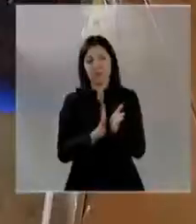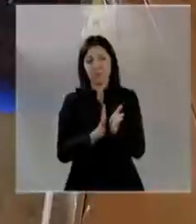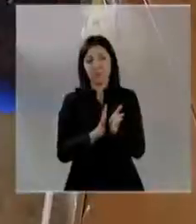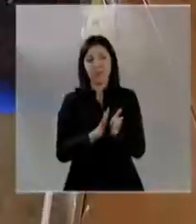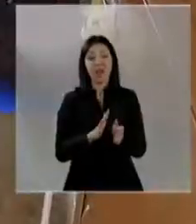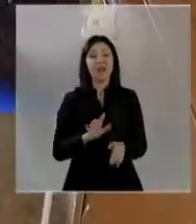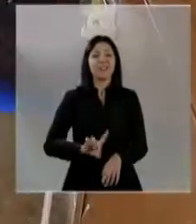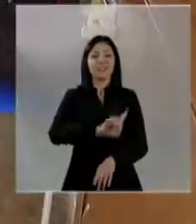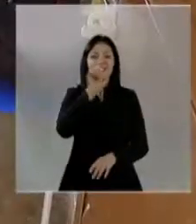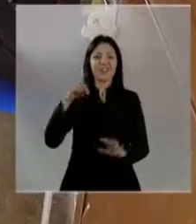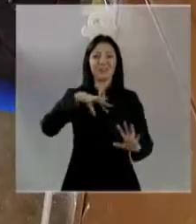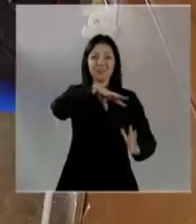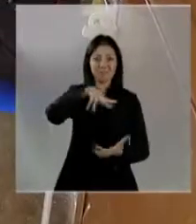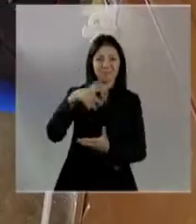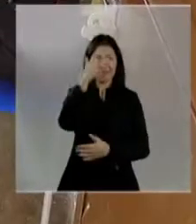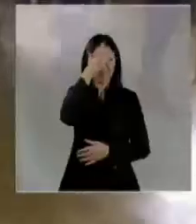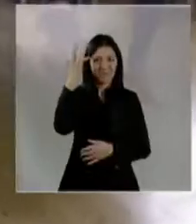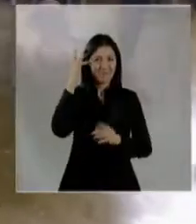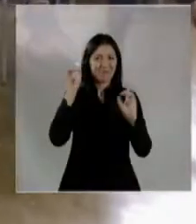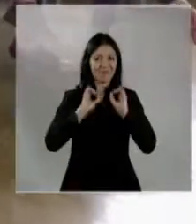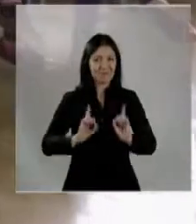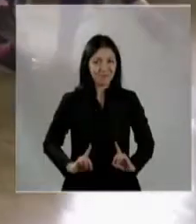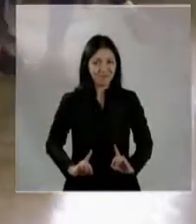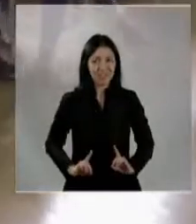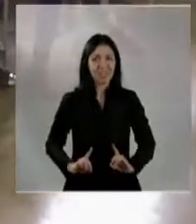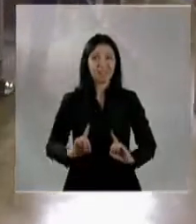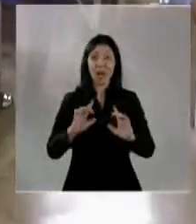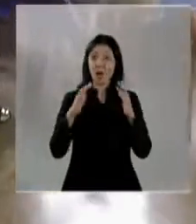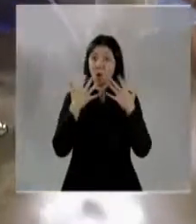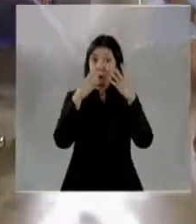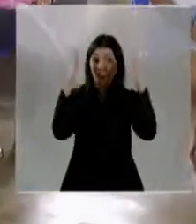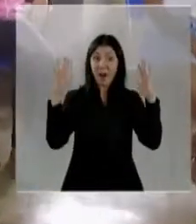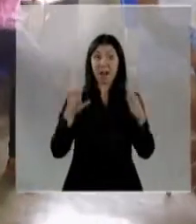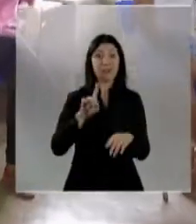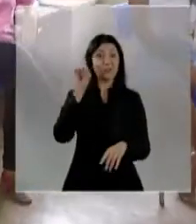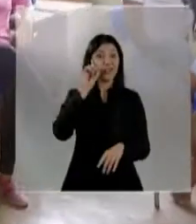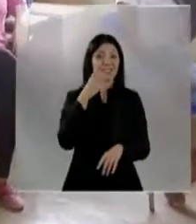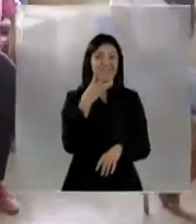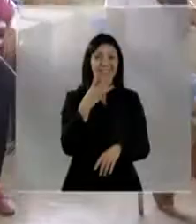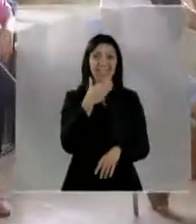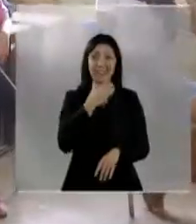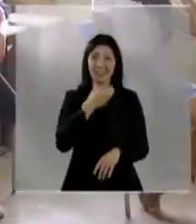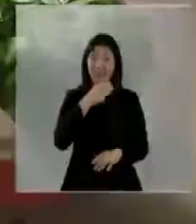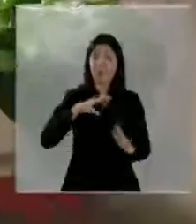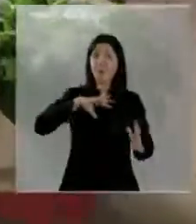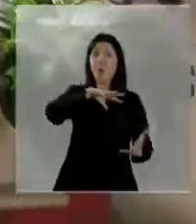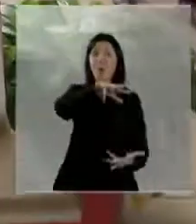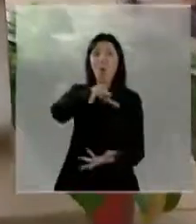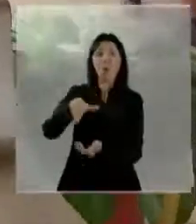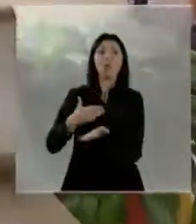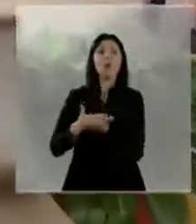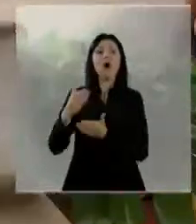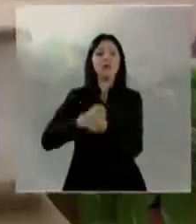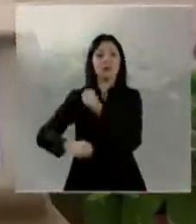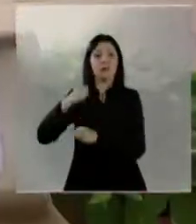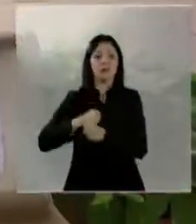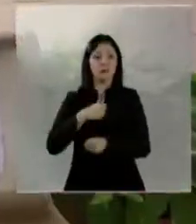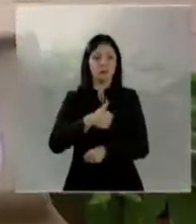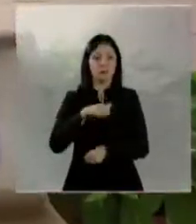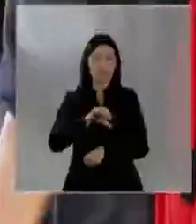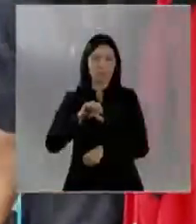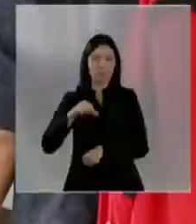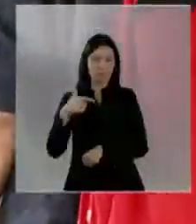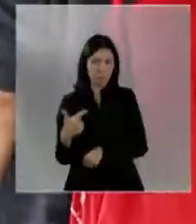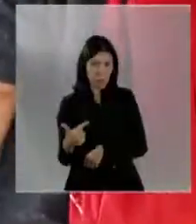sinais. O Dia Internacional da Pessoa com Deficiência é comemorado em 3 de dezembro por todo o mundo desde